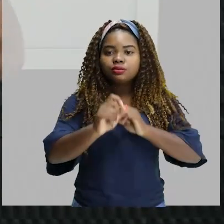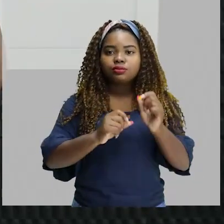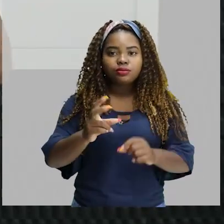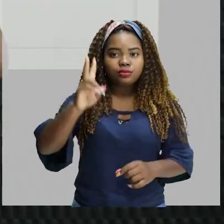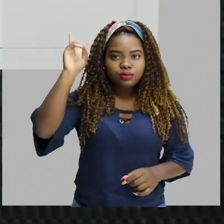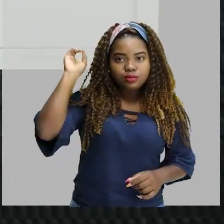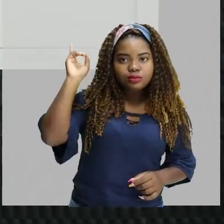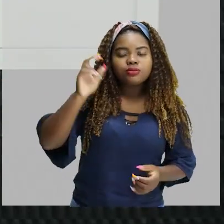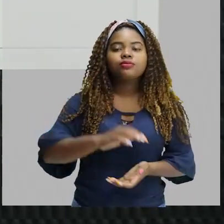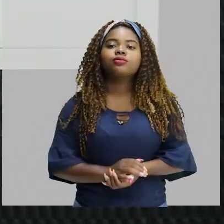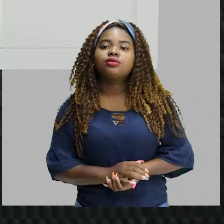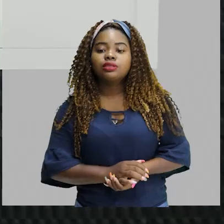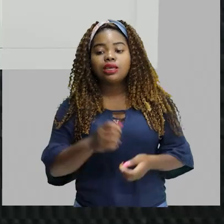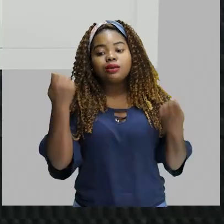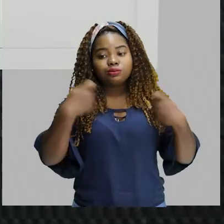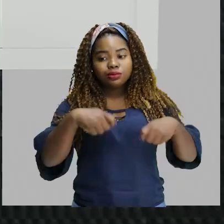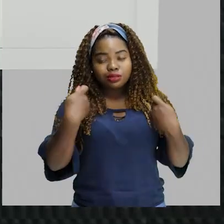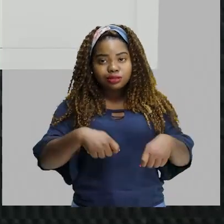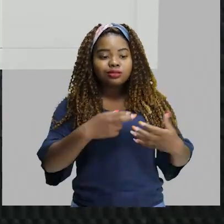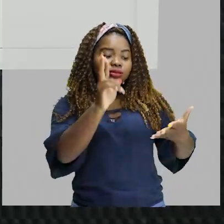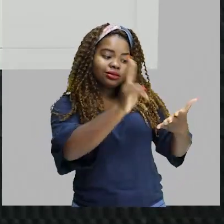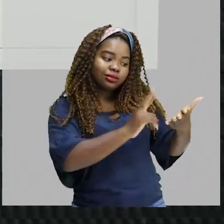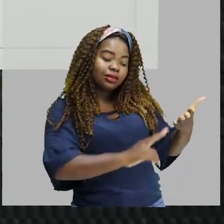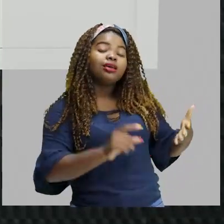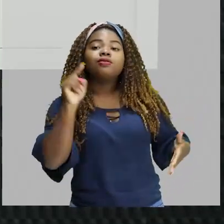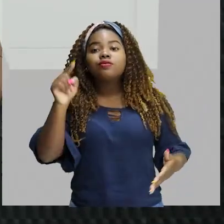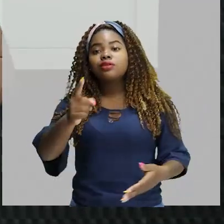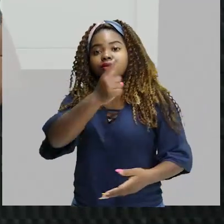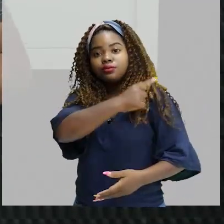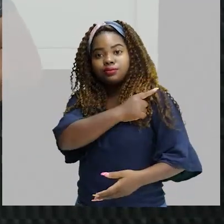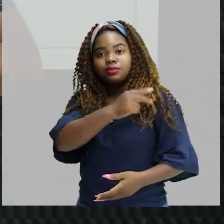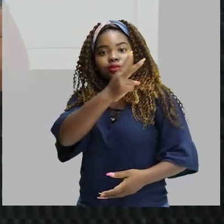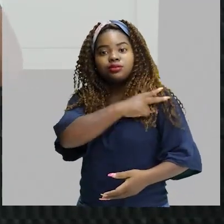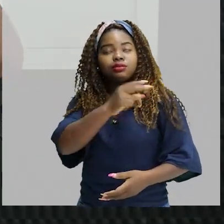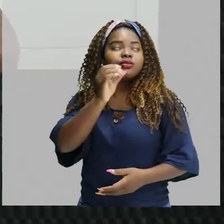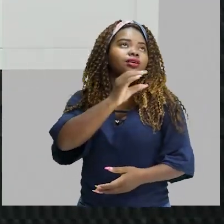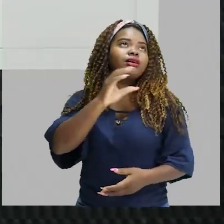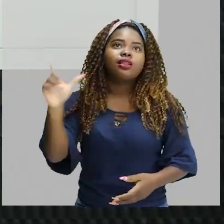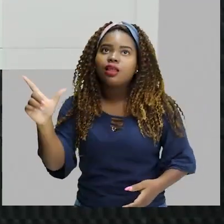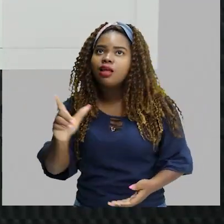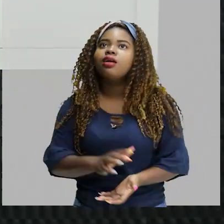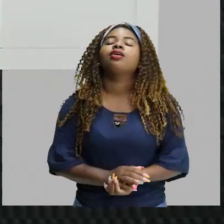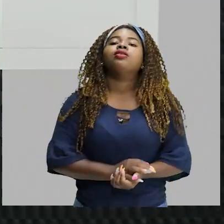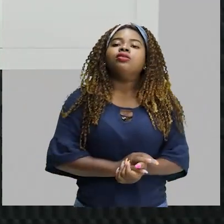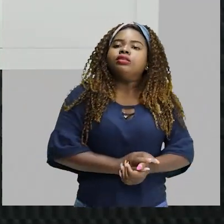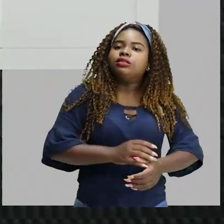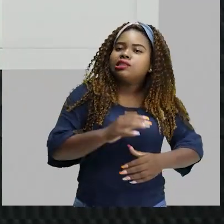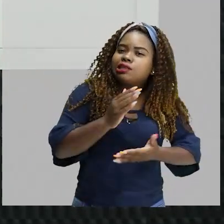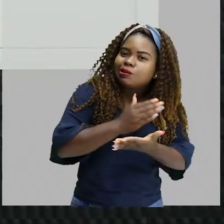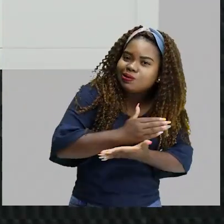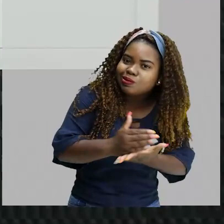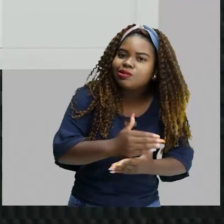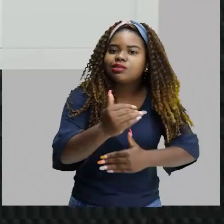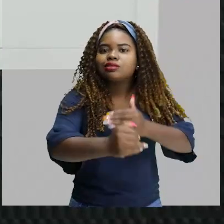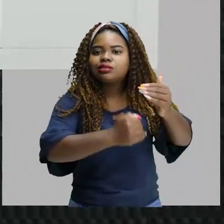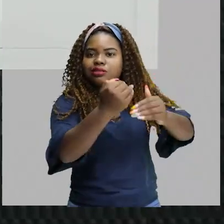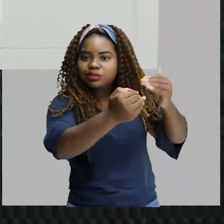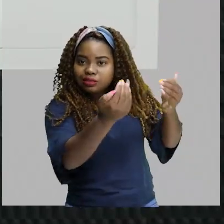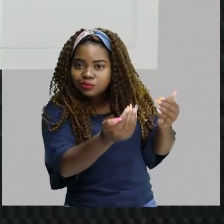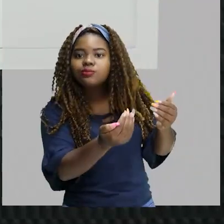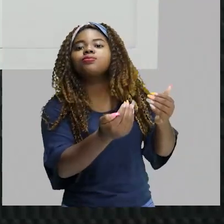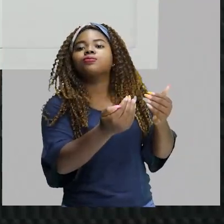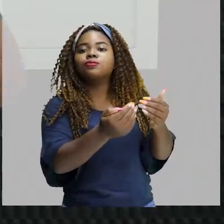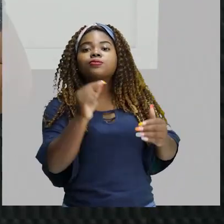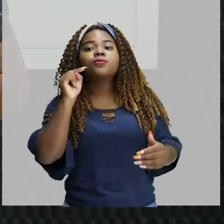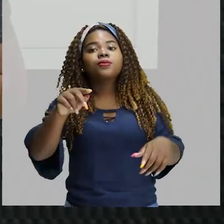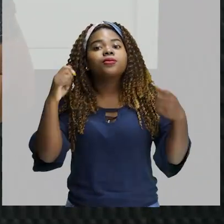no vestibular a redação. Você que é do primeiro e do segundo ano, claro, já está nessa caminhada ou está começando no caso do primeiro ano,